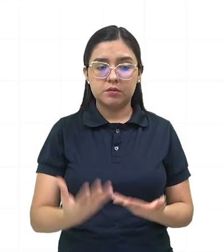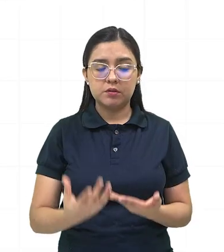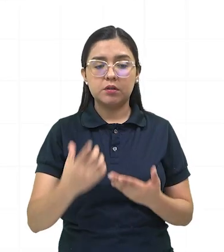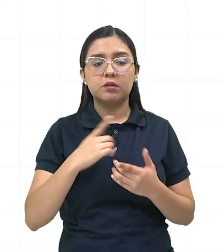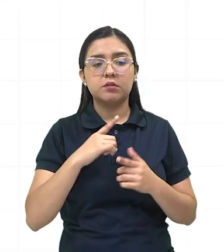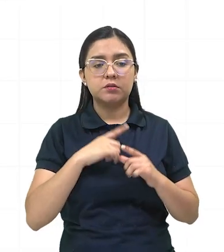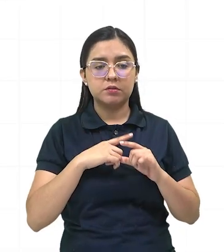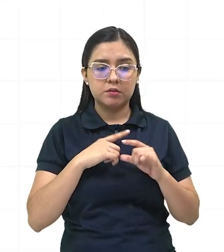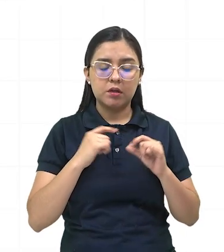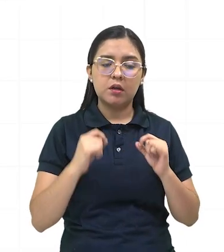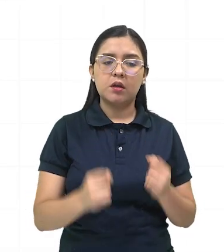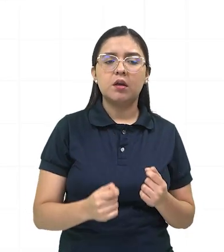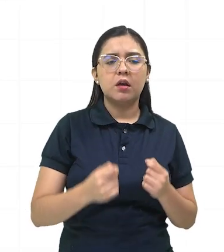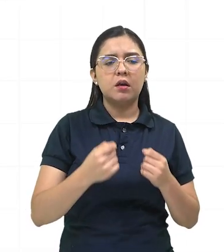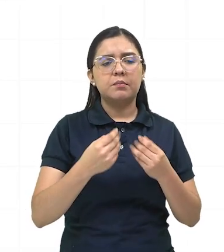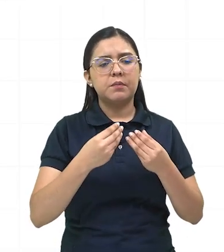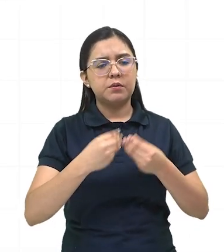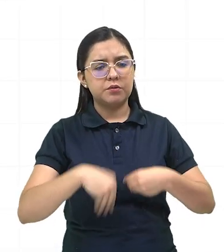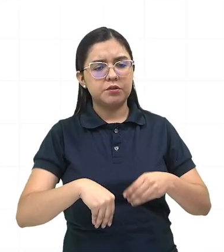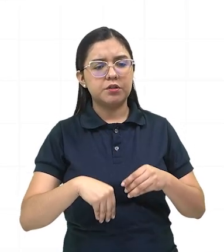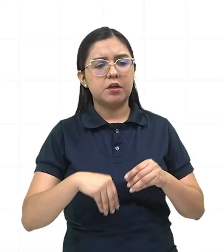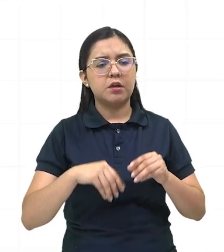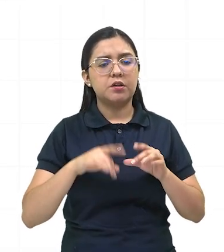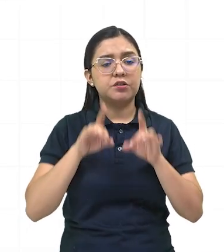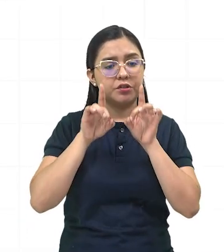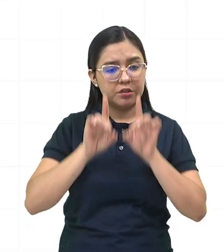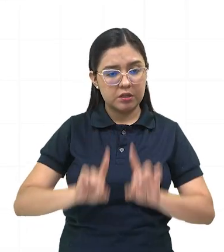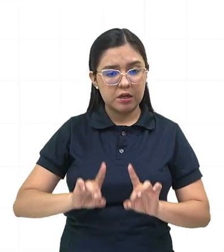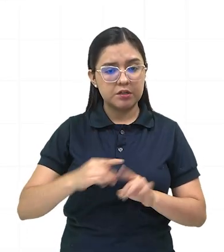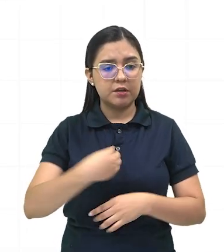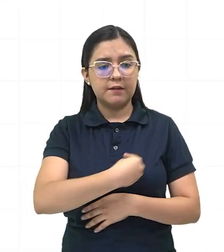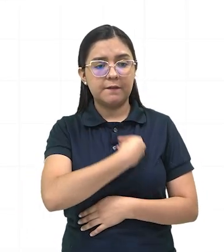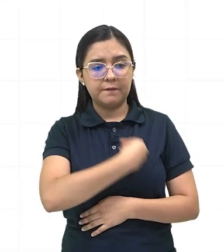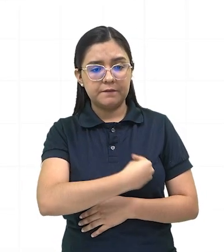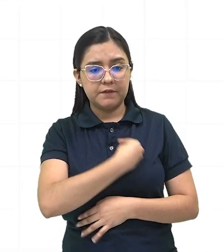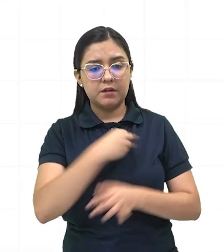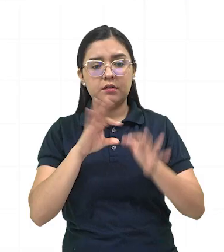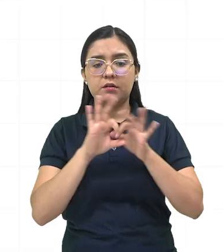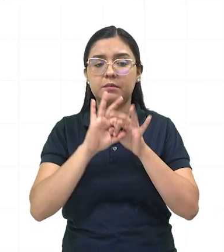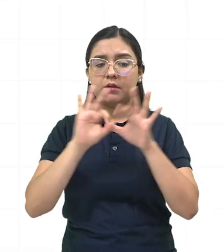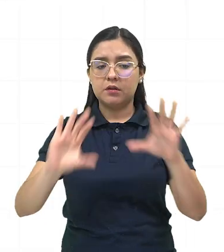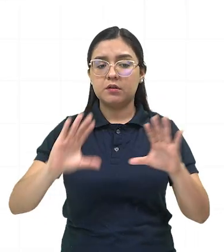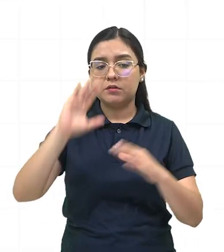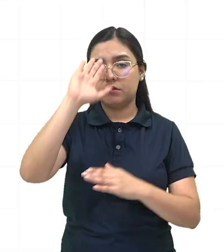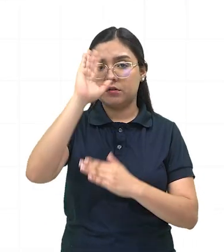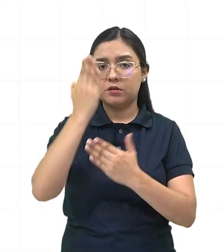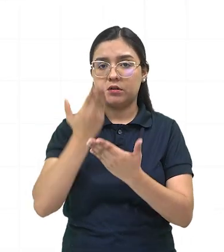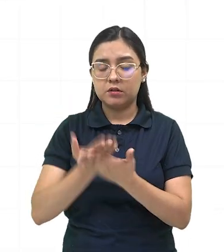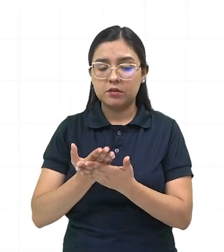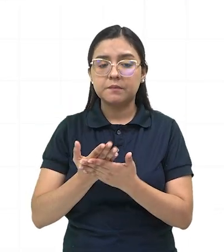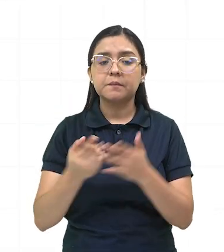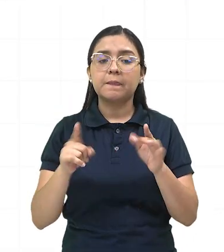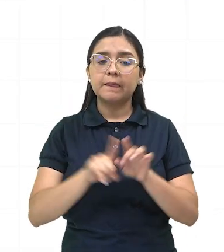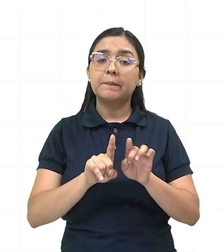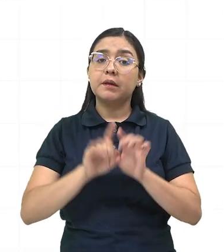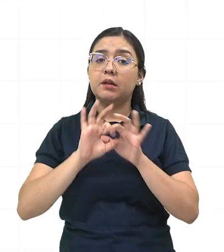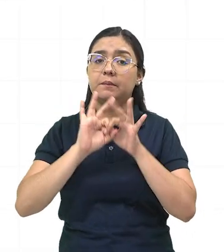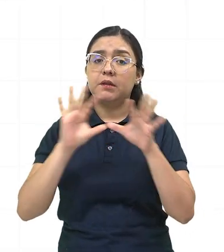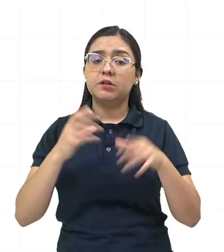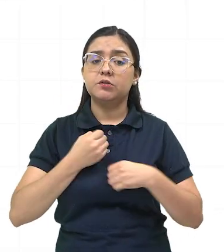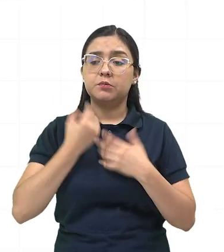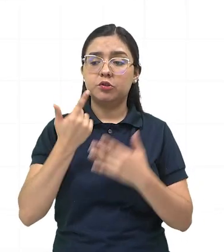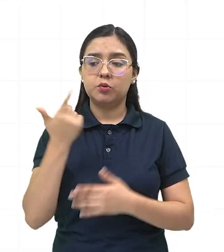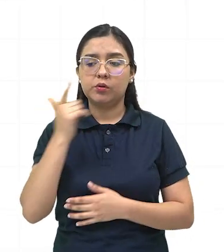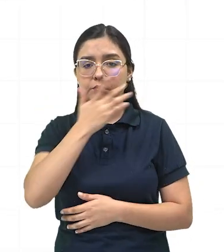a dignidade, a vida, a liberdade, a crença e mesmo a liberdade de expressão